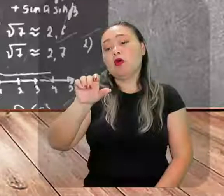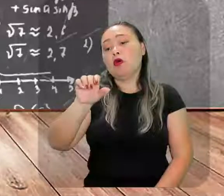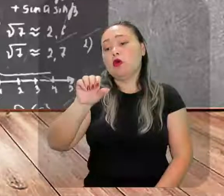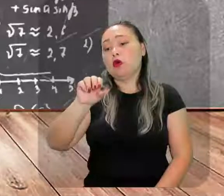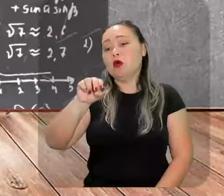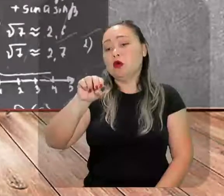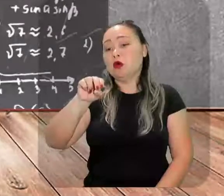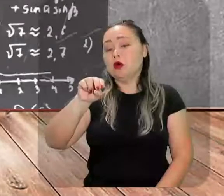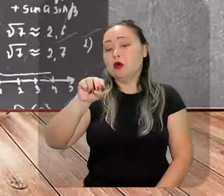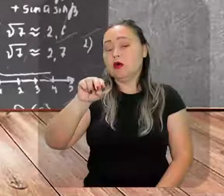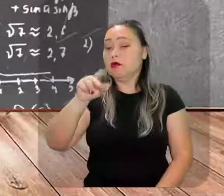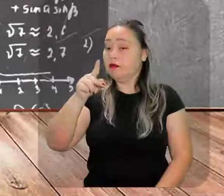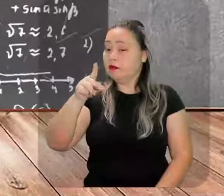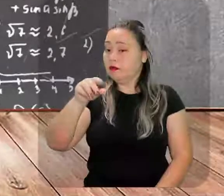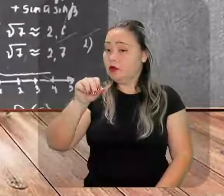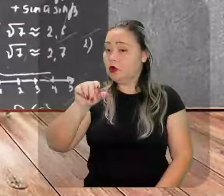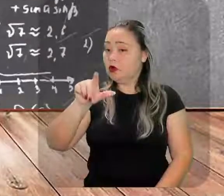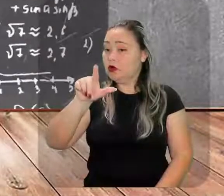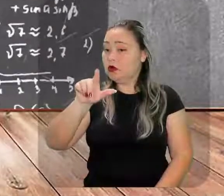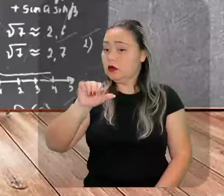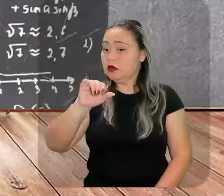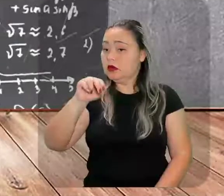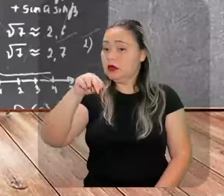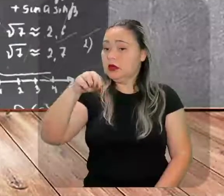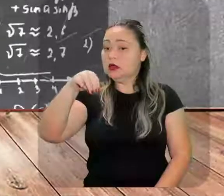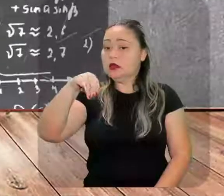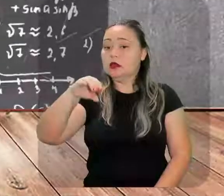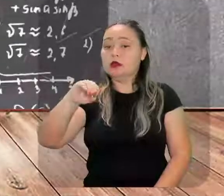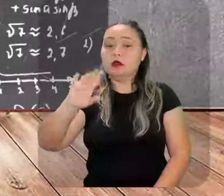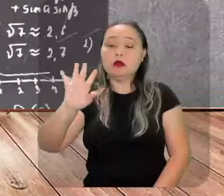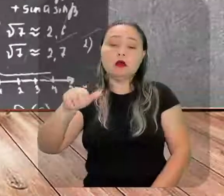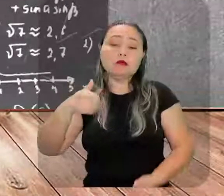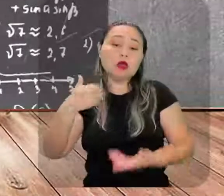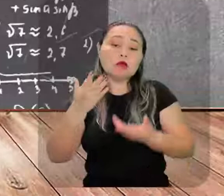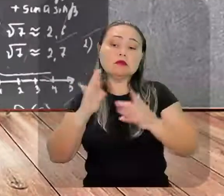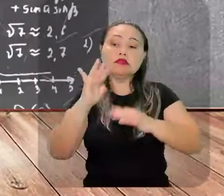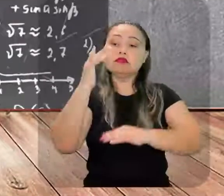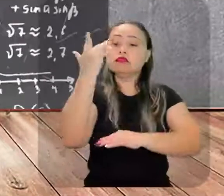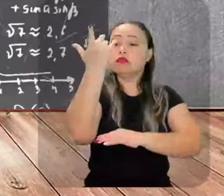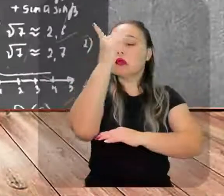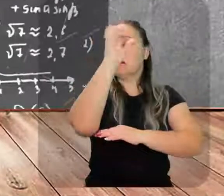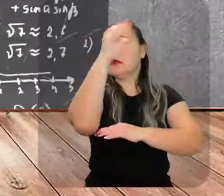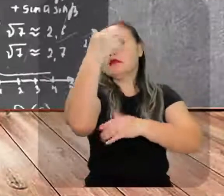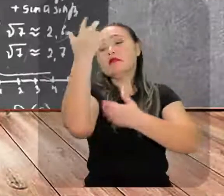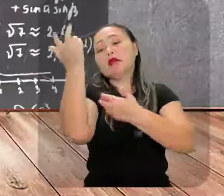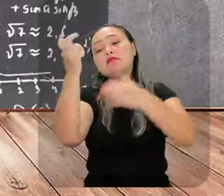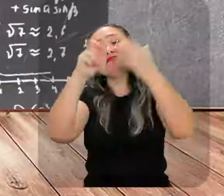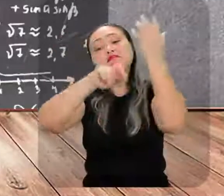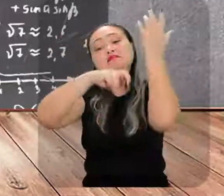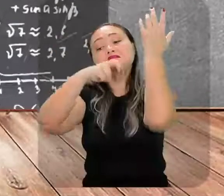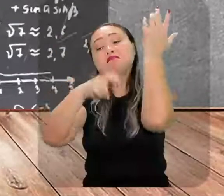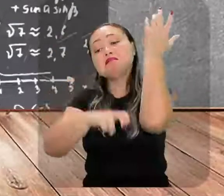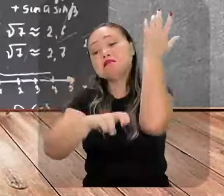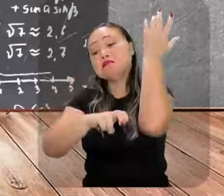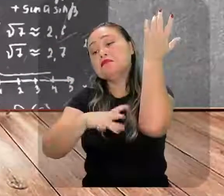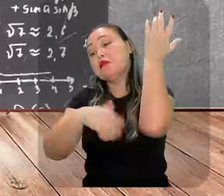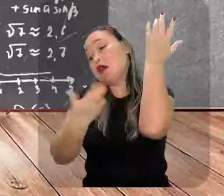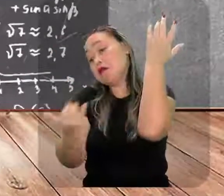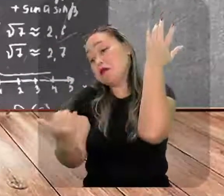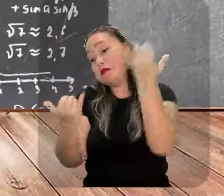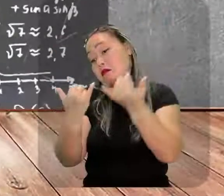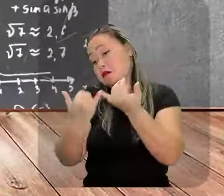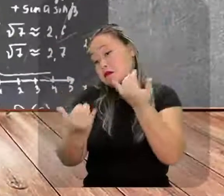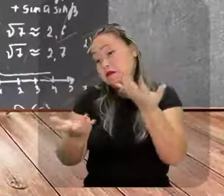da álgebra é quase que tá na floresta e ficar debaixo de uma árvore. É a mesma coisa. E aí o